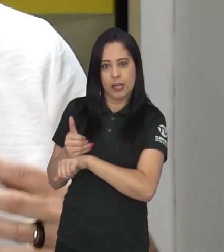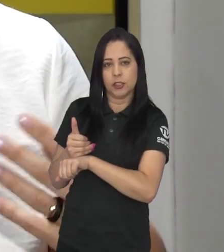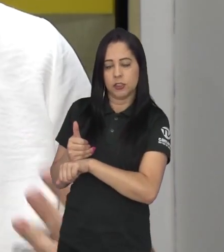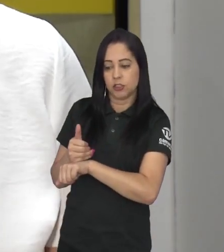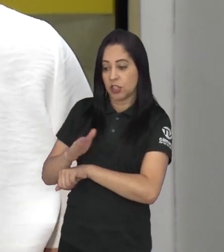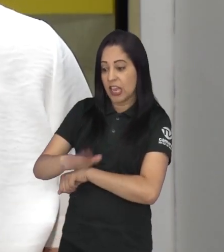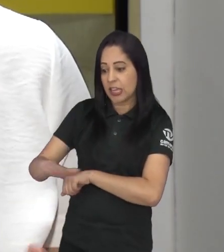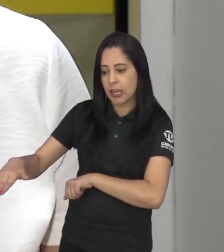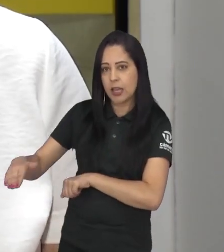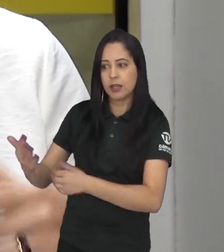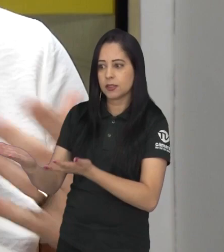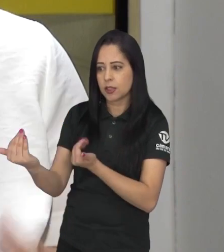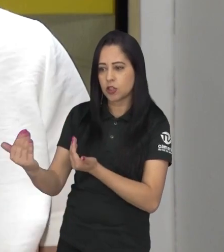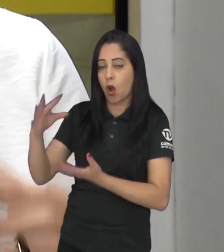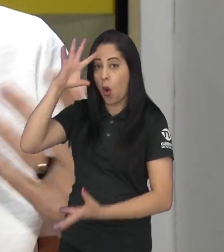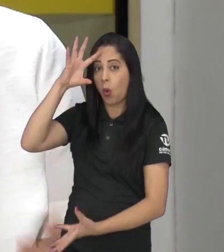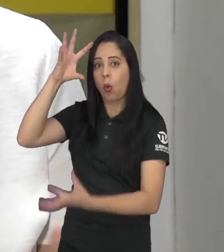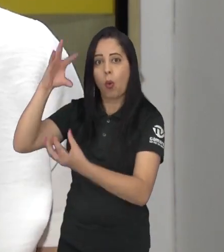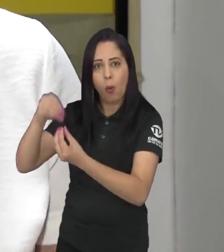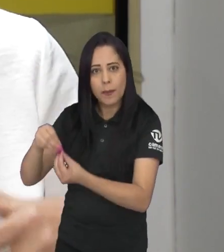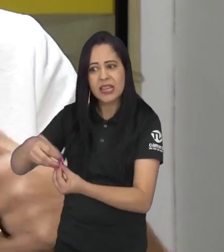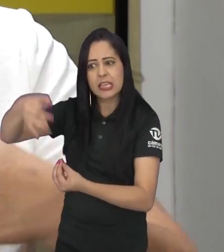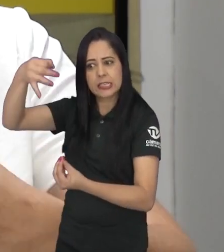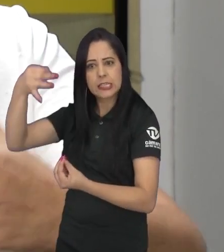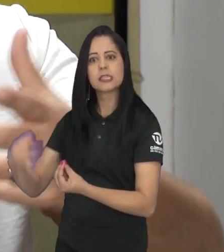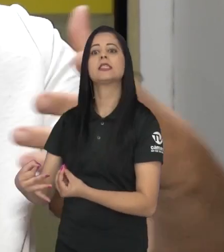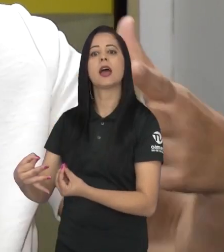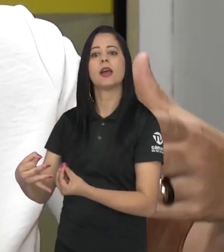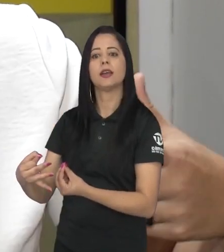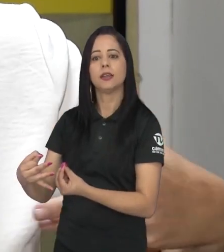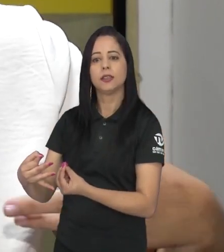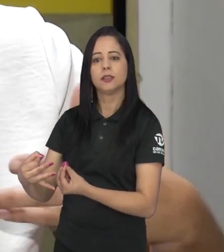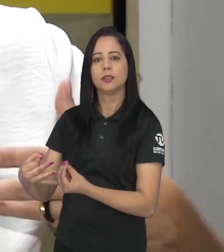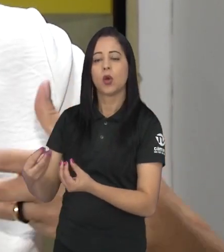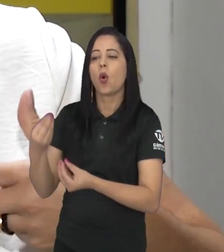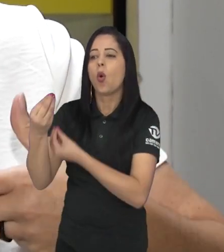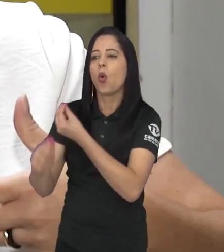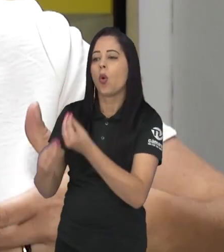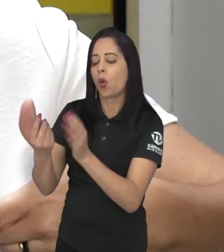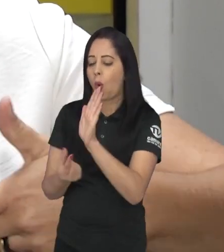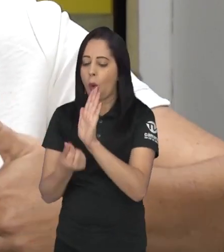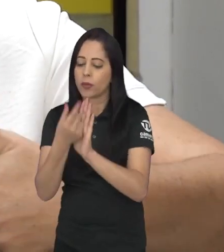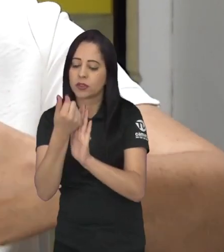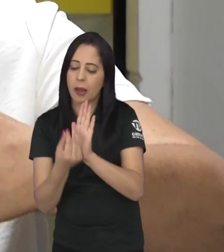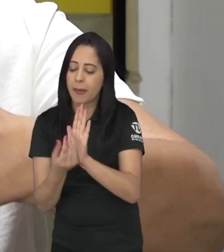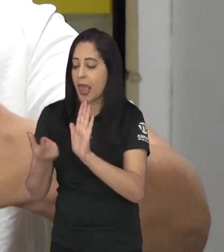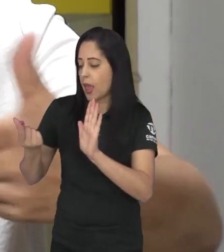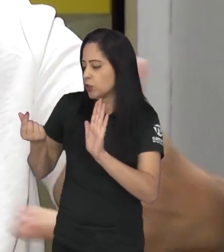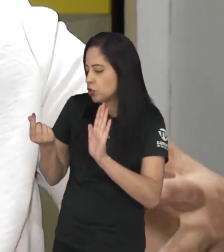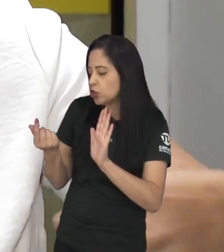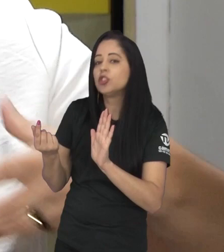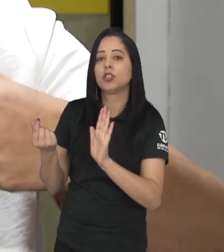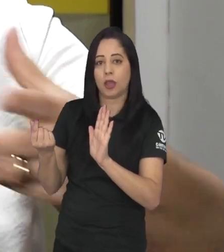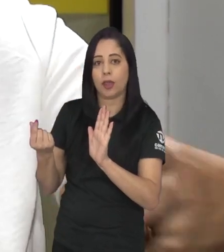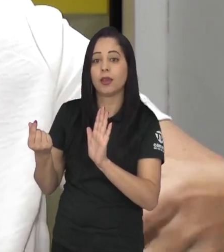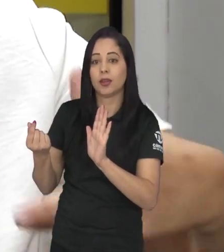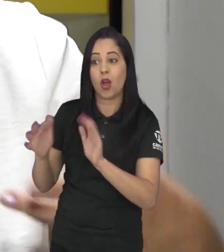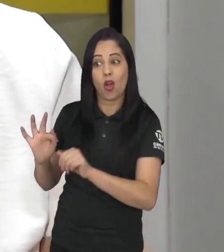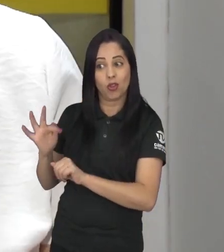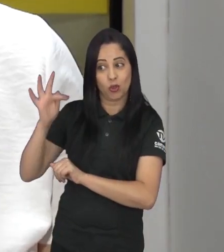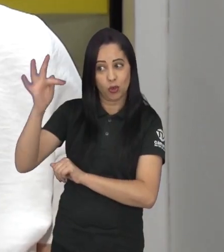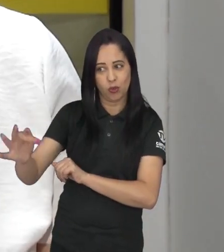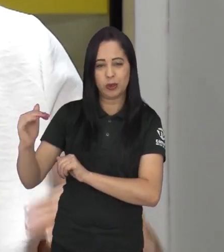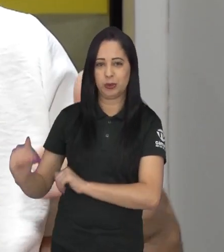Quanto mais cedo crianças e jovens aprenderem mesmo em relação ao orçamento,